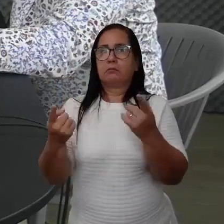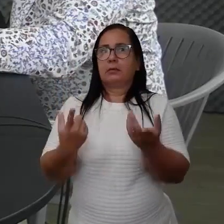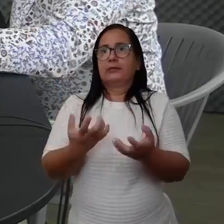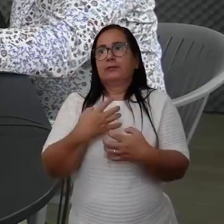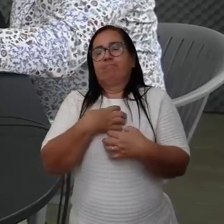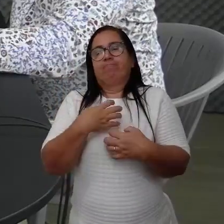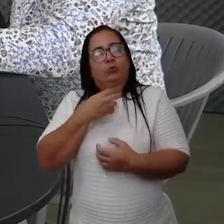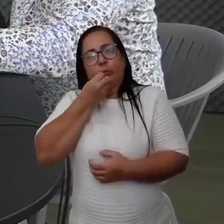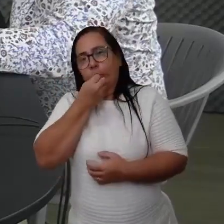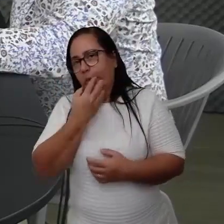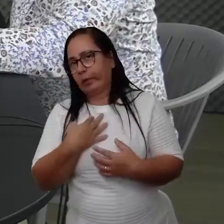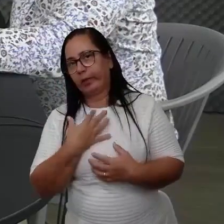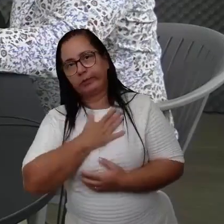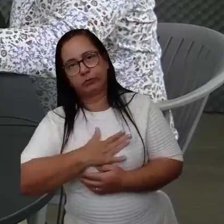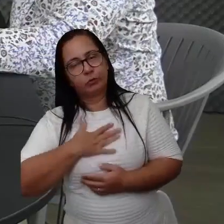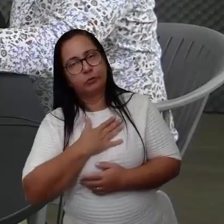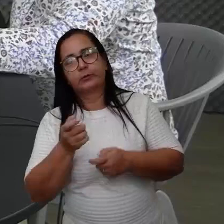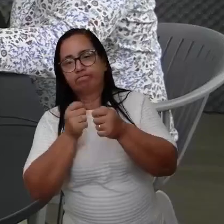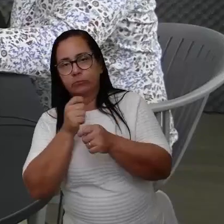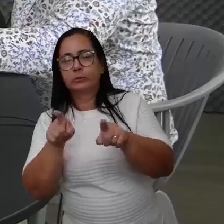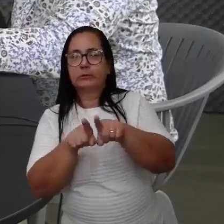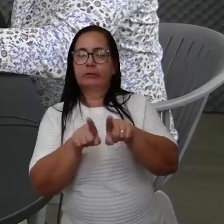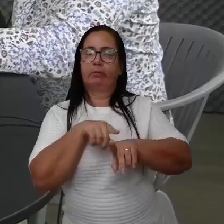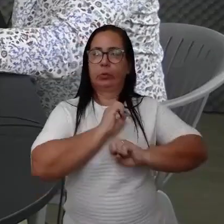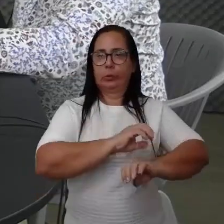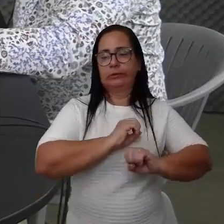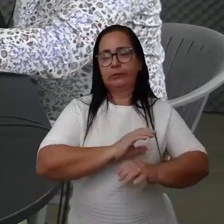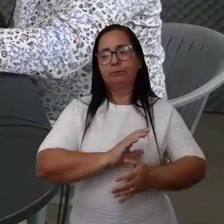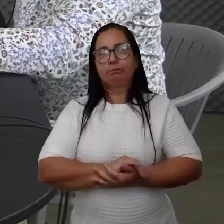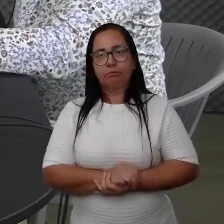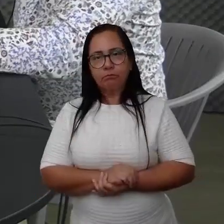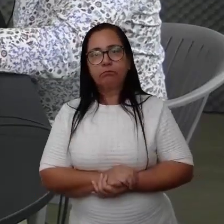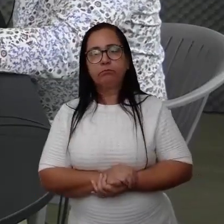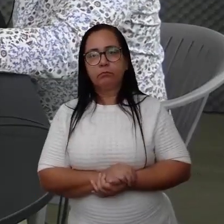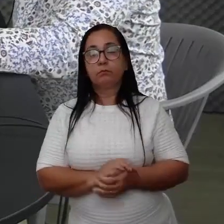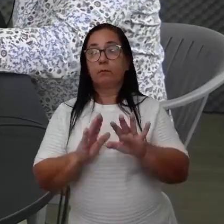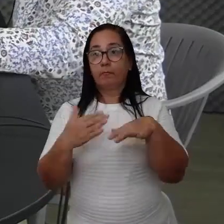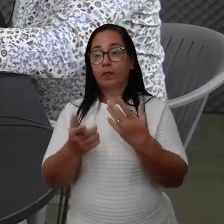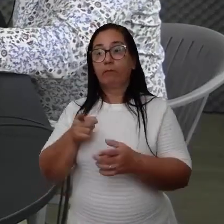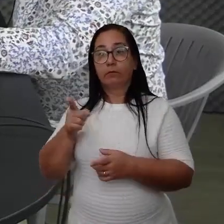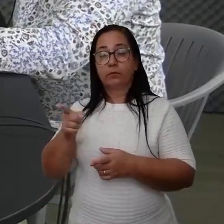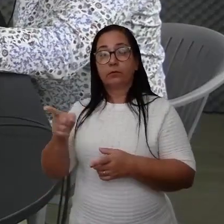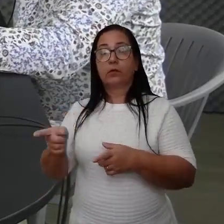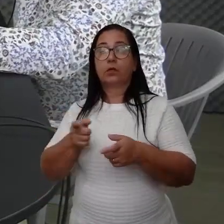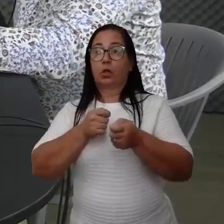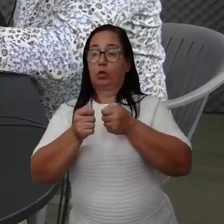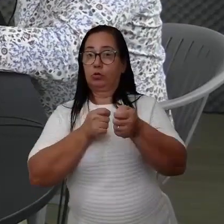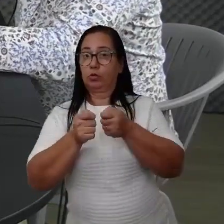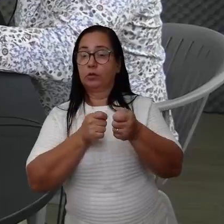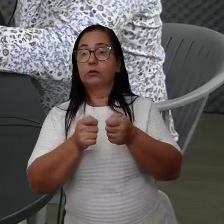bem cobrir educação como jornalista. Bacana. E, Andréa, você é do jornalismo, mas não dá